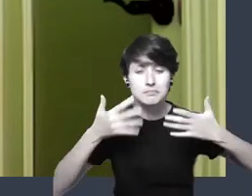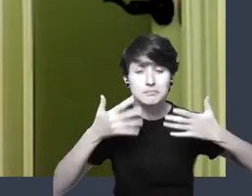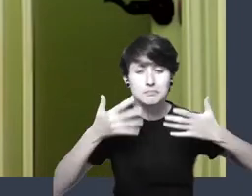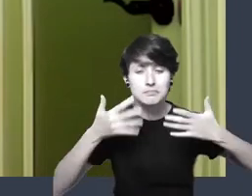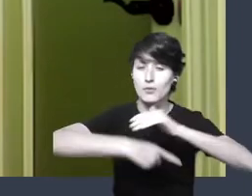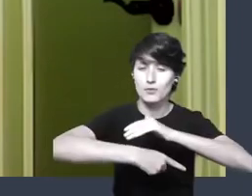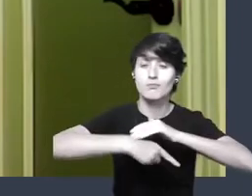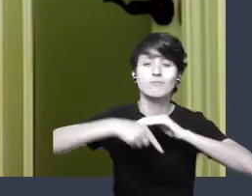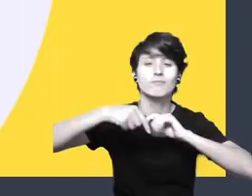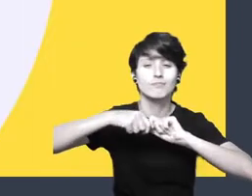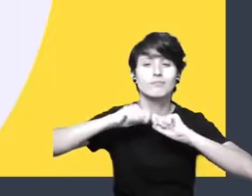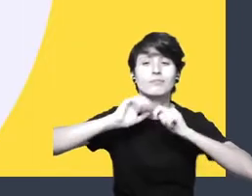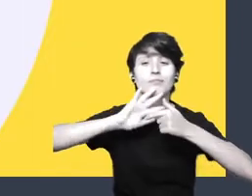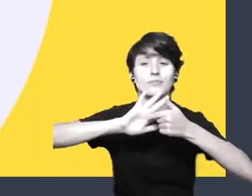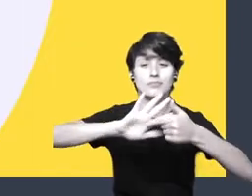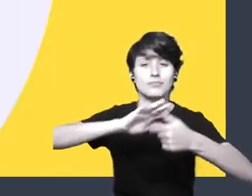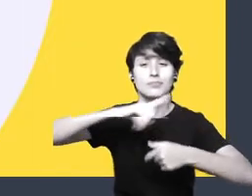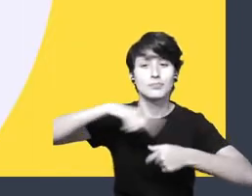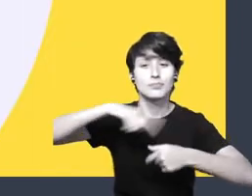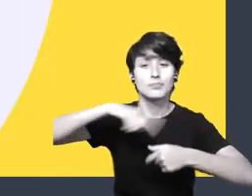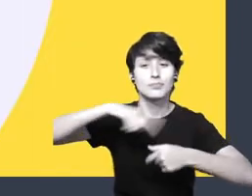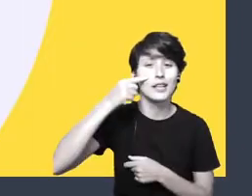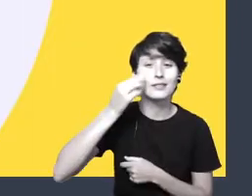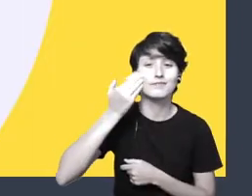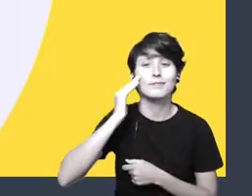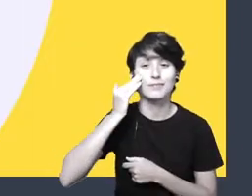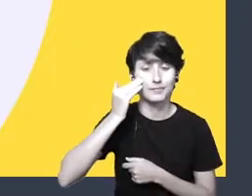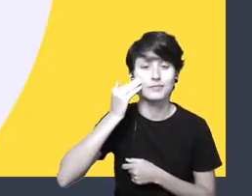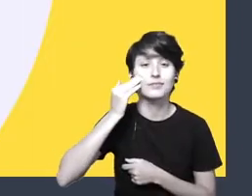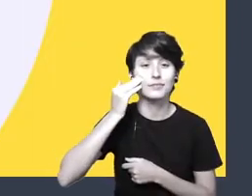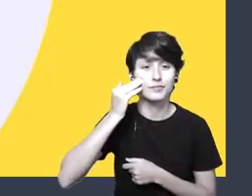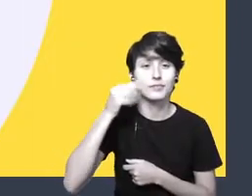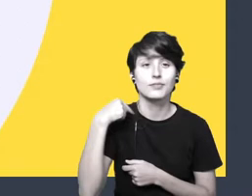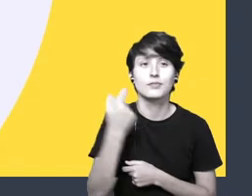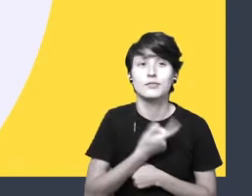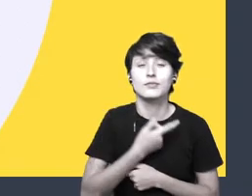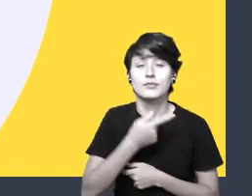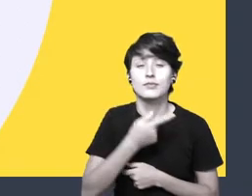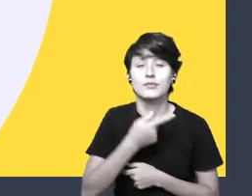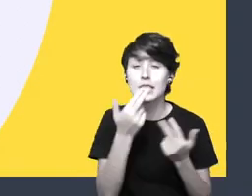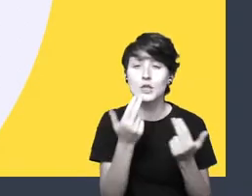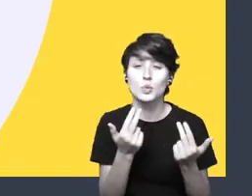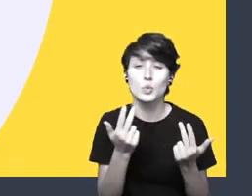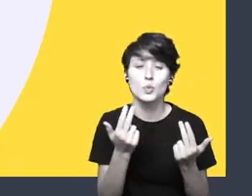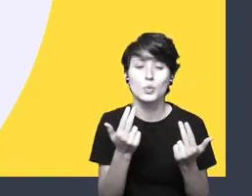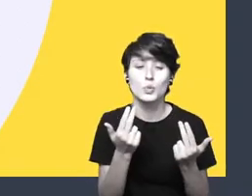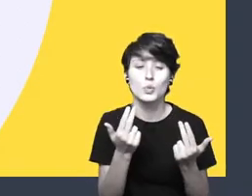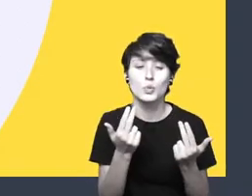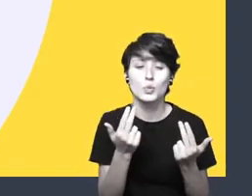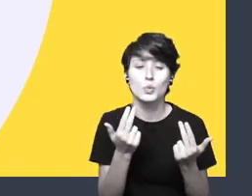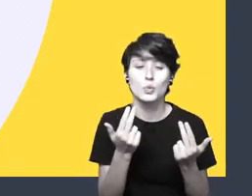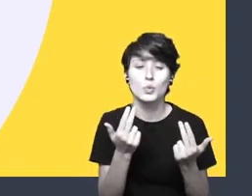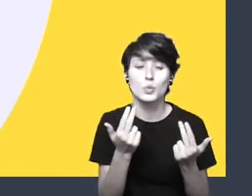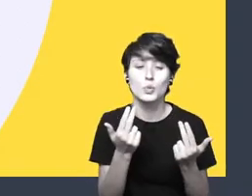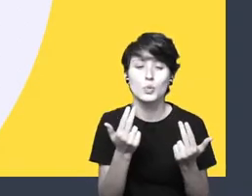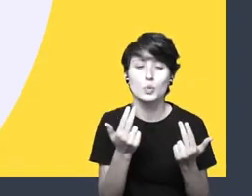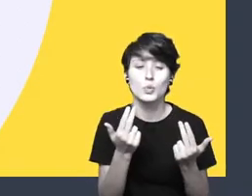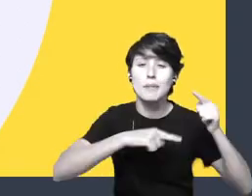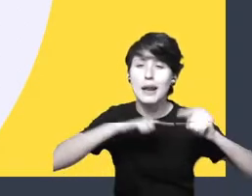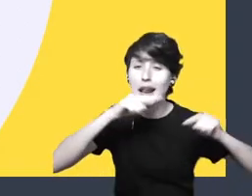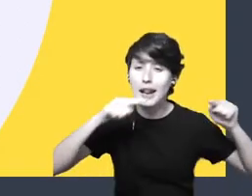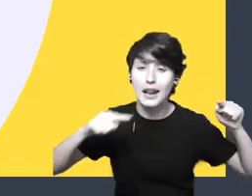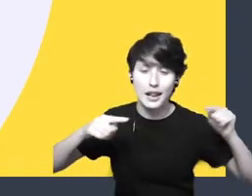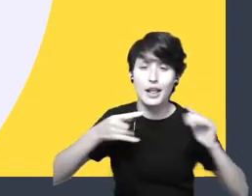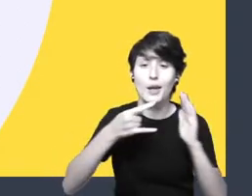que eu vou mostrar para vocês. Esse toolkit que a gente chama, essa biblioteca, ela tem métricas de código aberto que